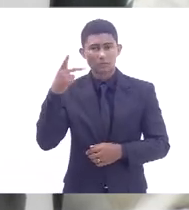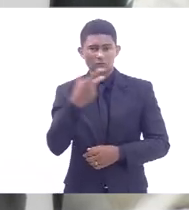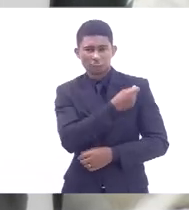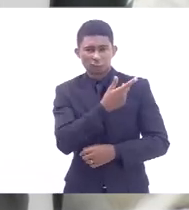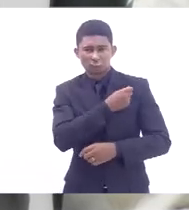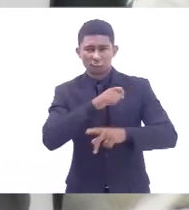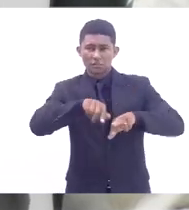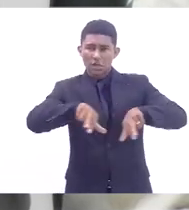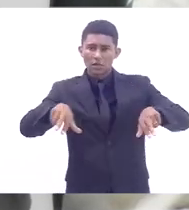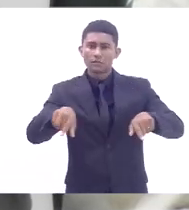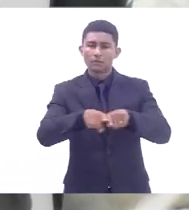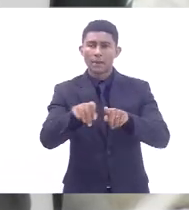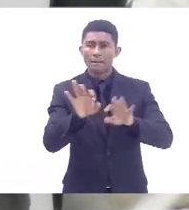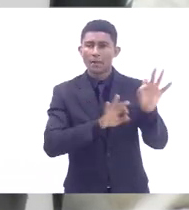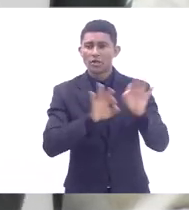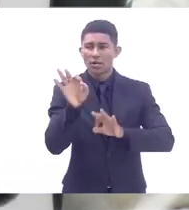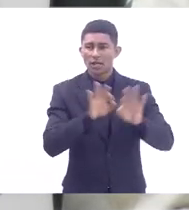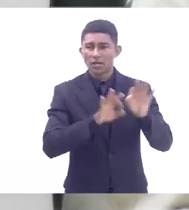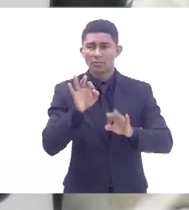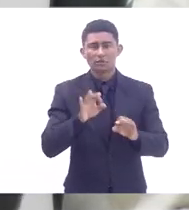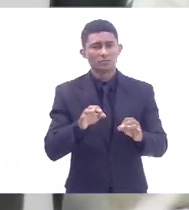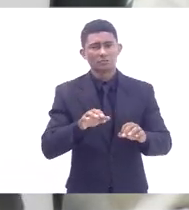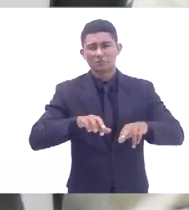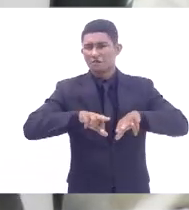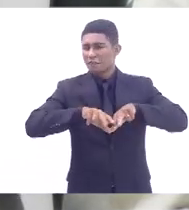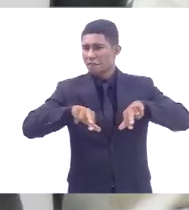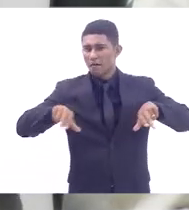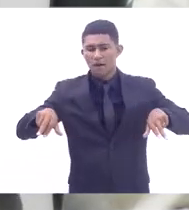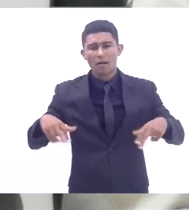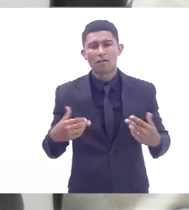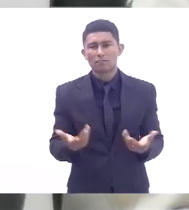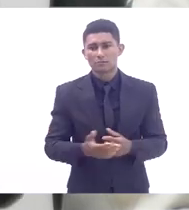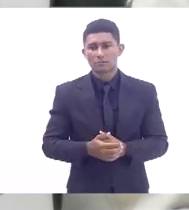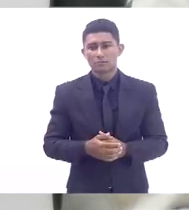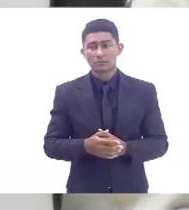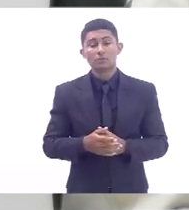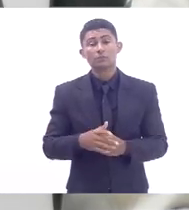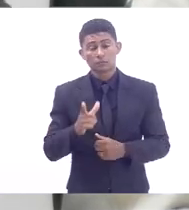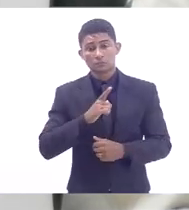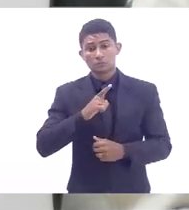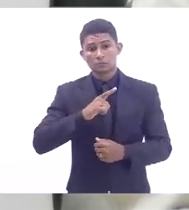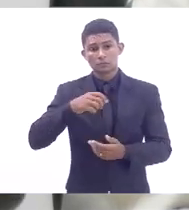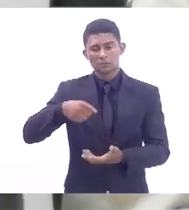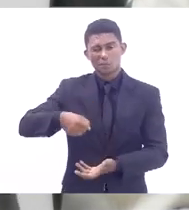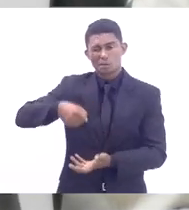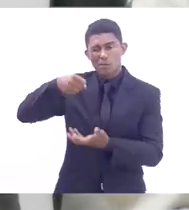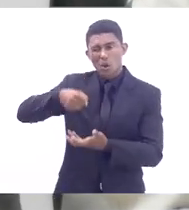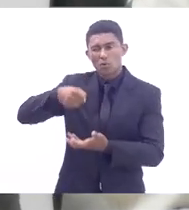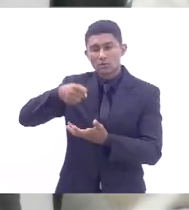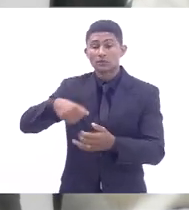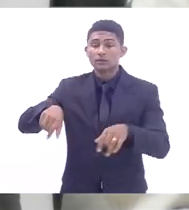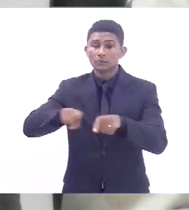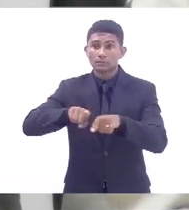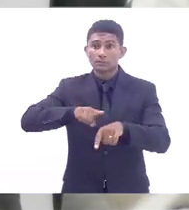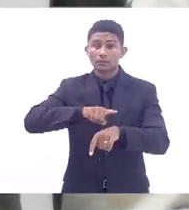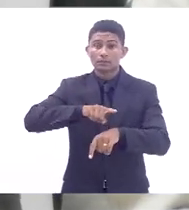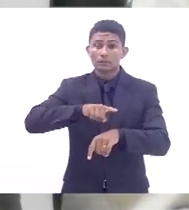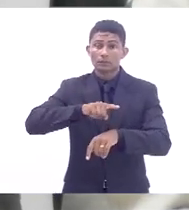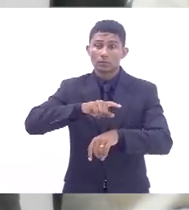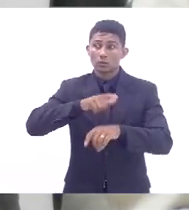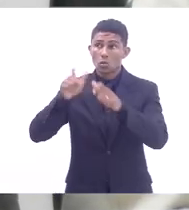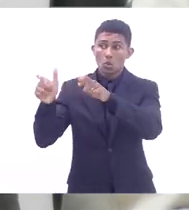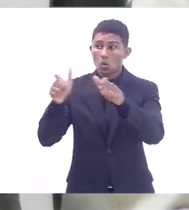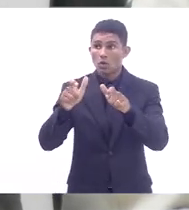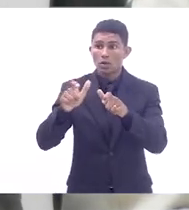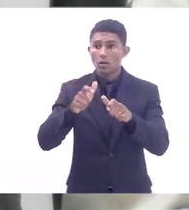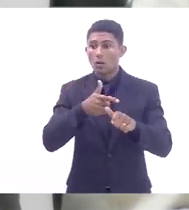projeto é um dos únicos o projeto o nosso sistema levou-s'a que oferecem bolsa inclusive para fora da nossa instituição